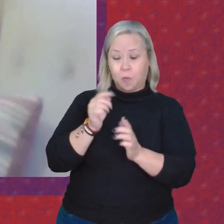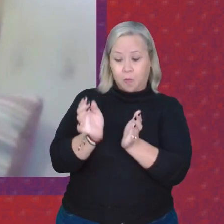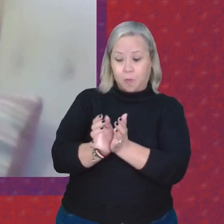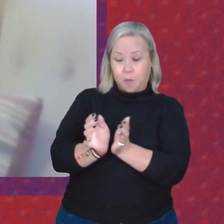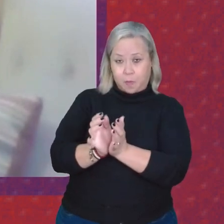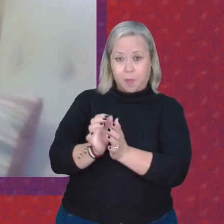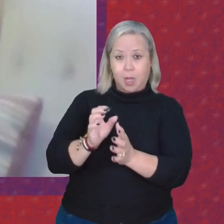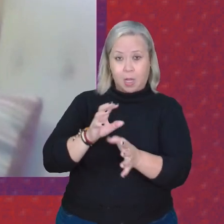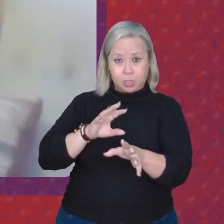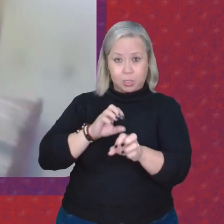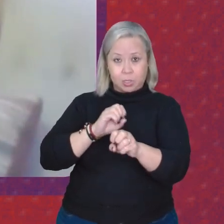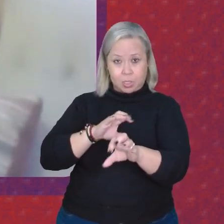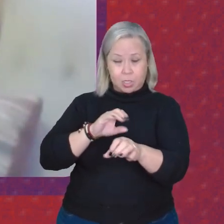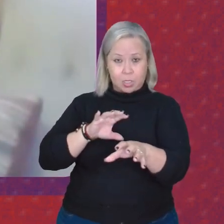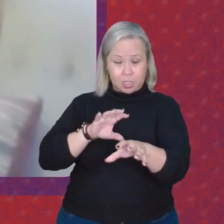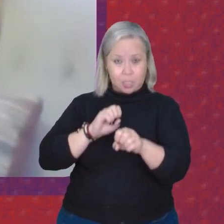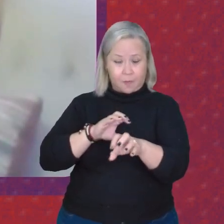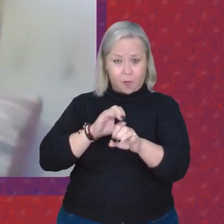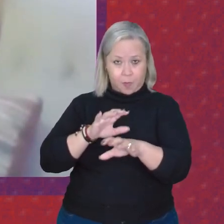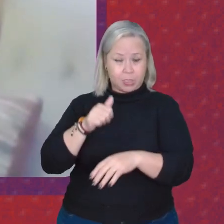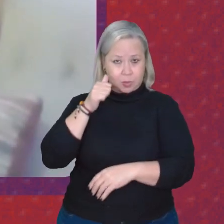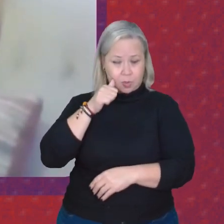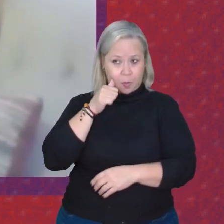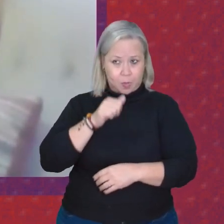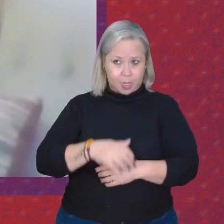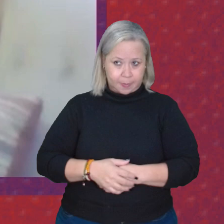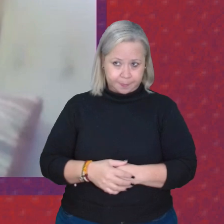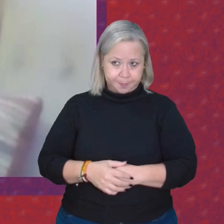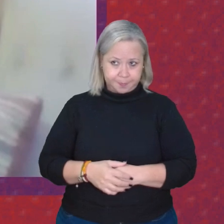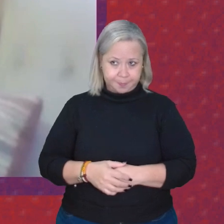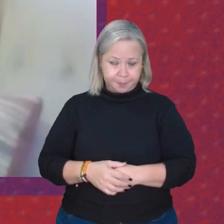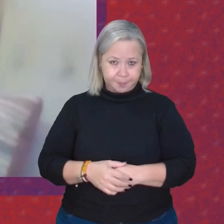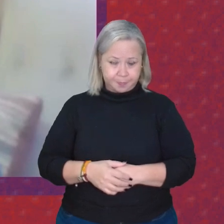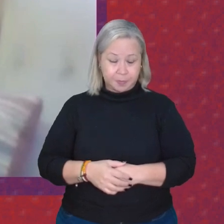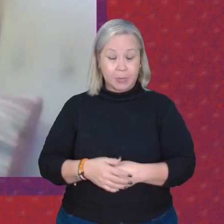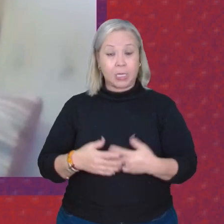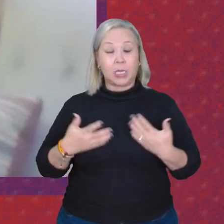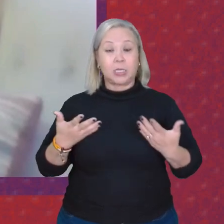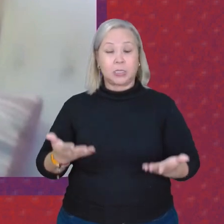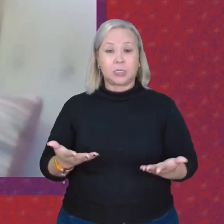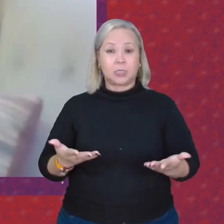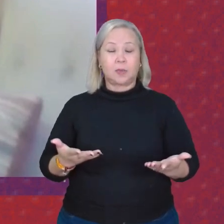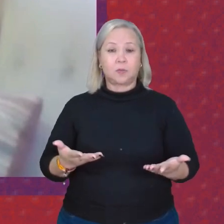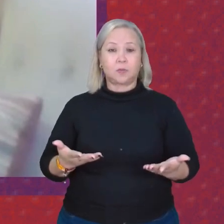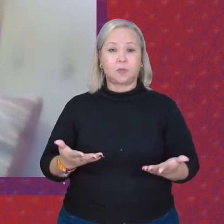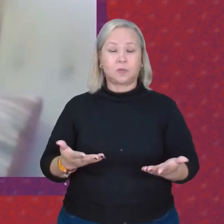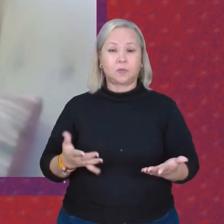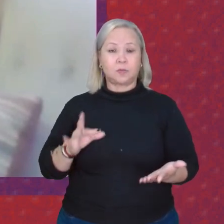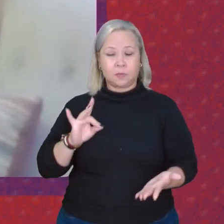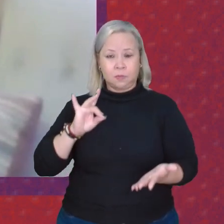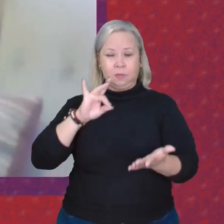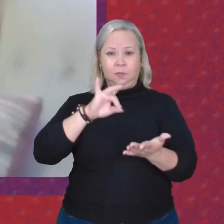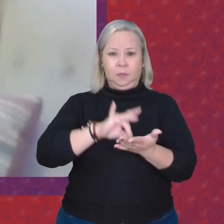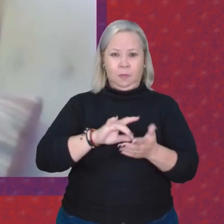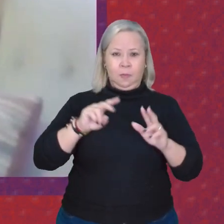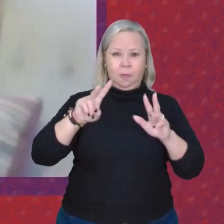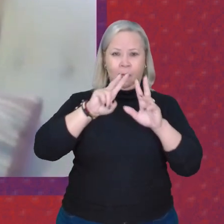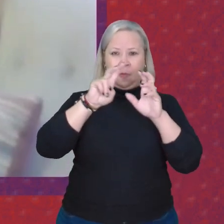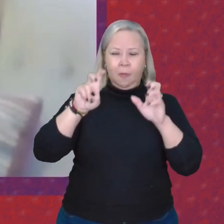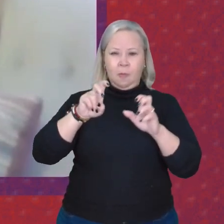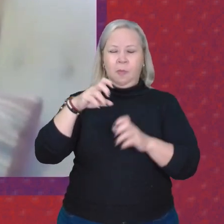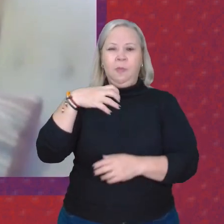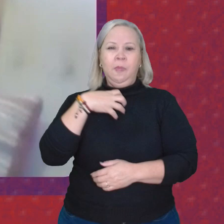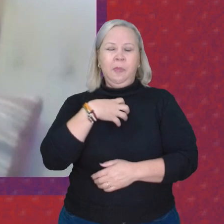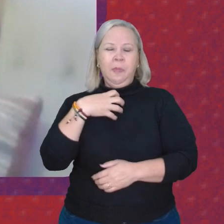formação, né? E, portanto, o fato de serem, quando são